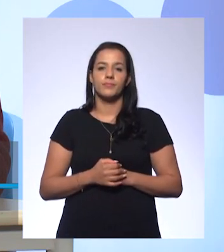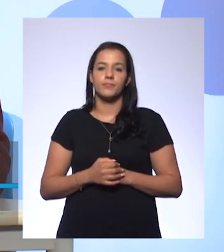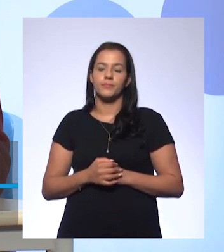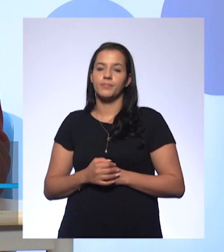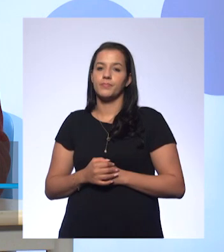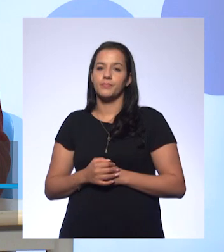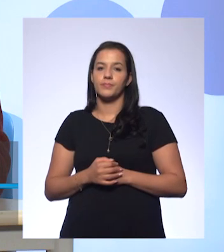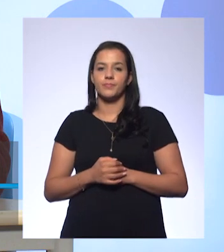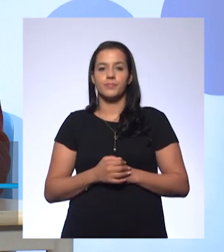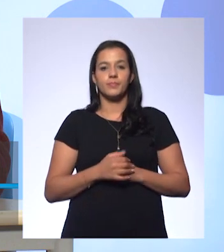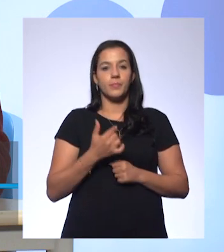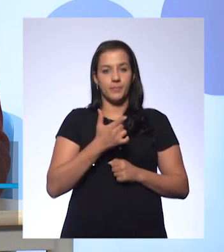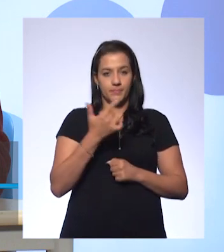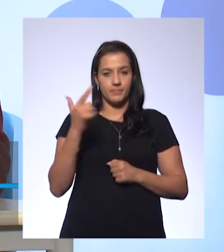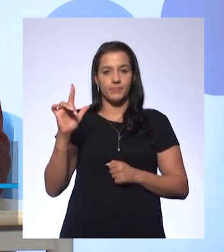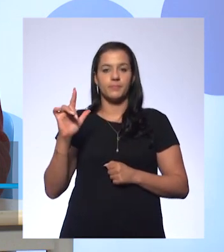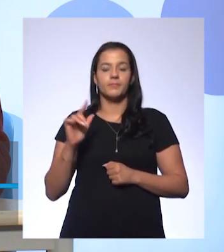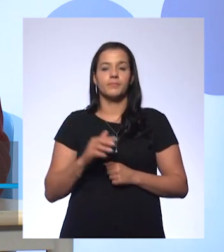Olha só.